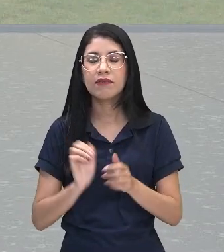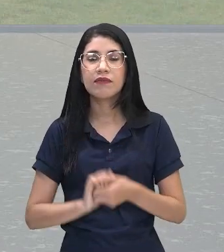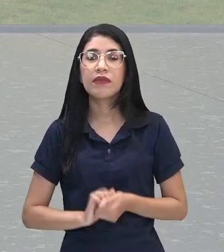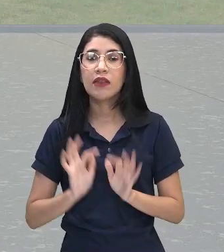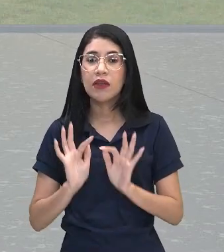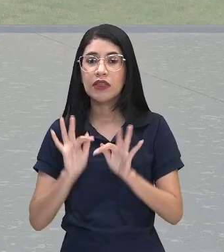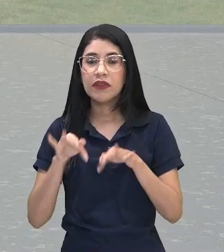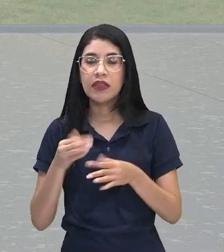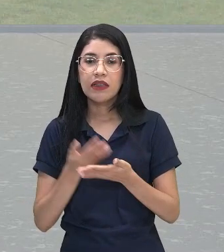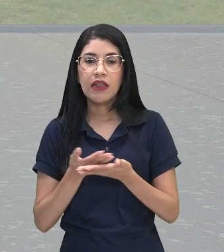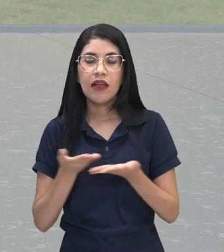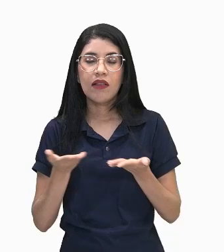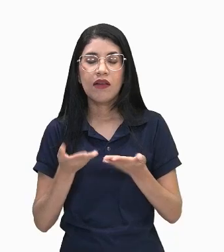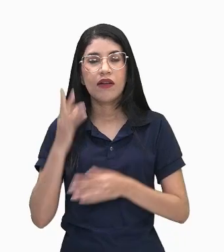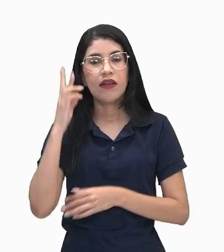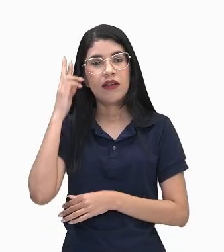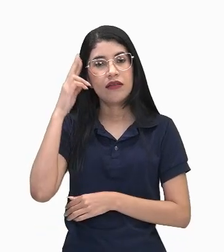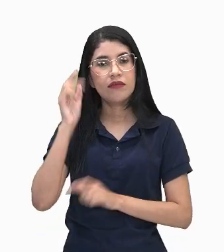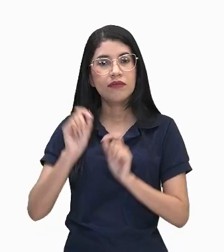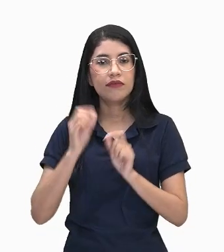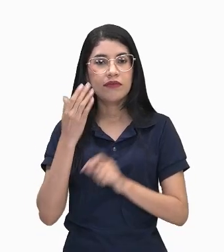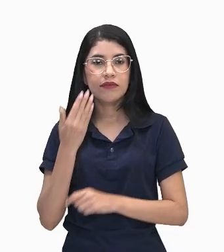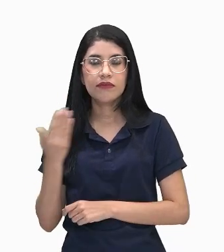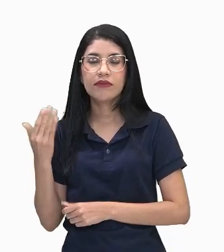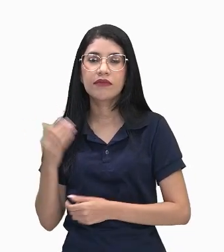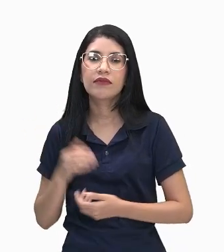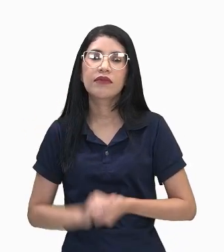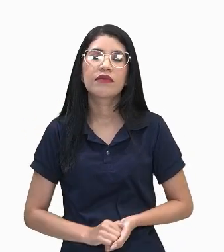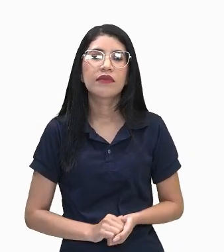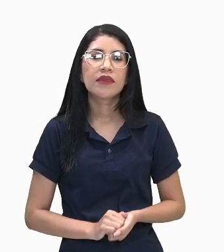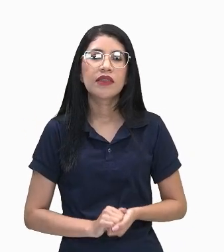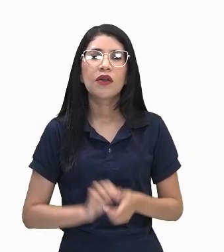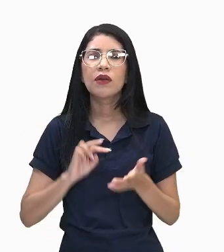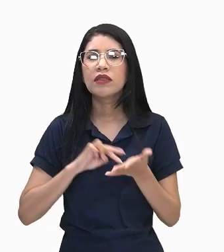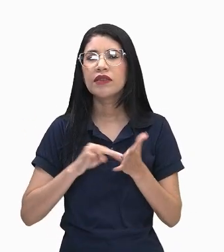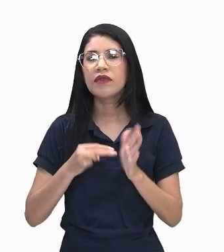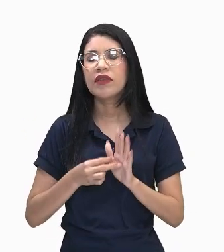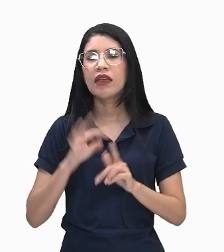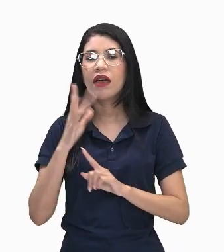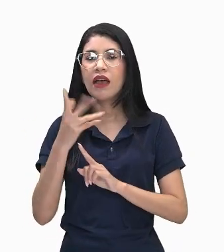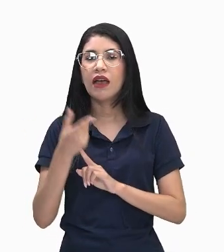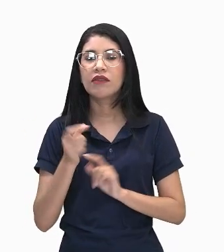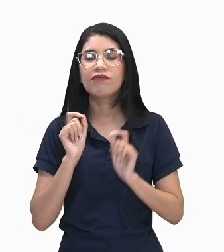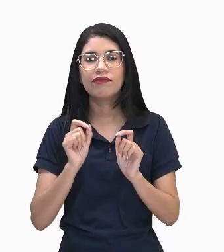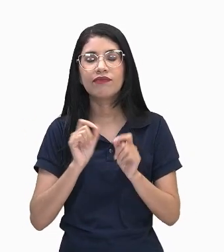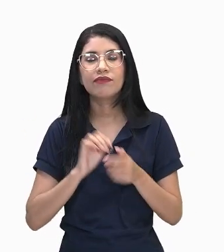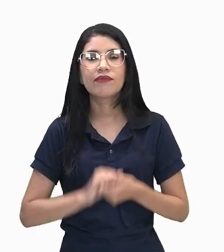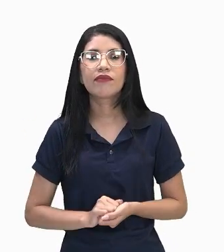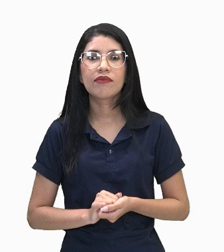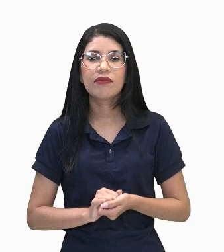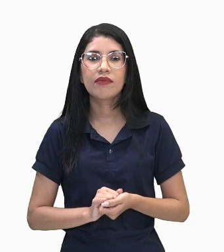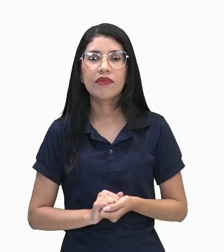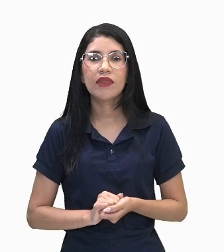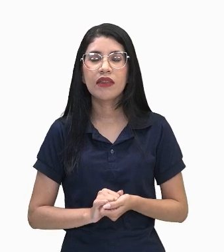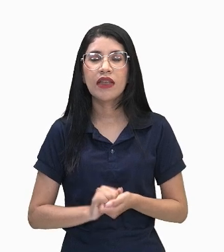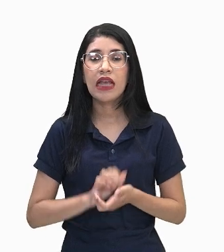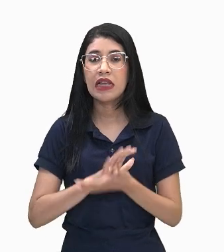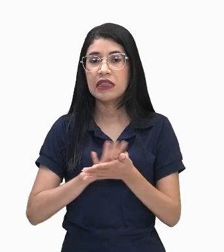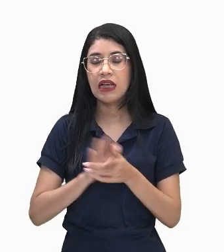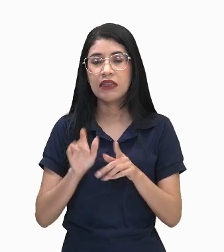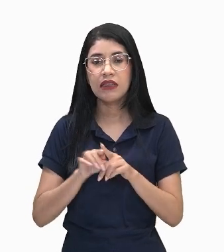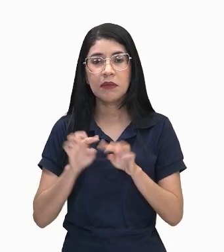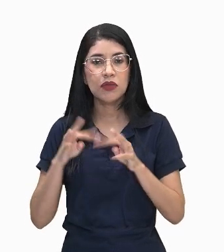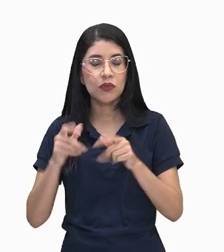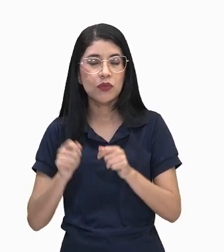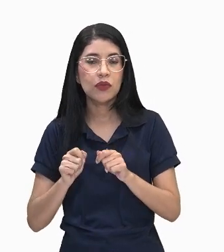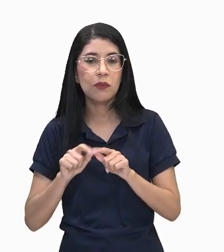essa seguinte reflexão. Qual é o significado da arte? Nenhum e todos. Isso